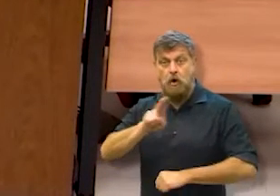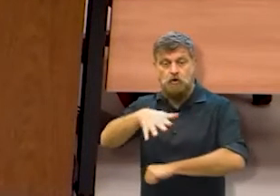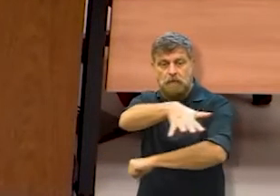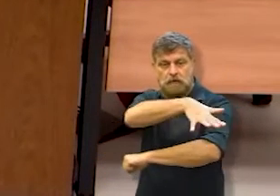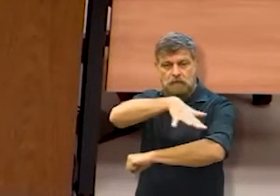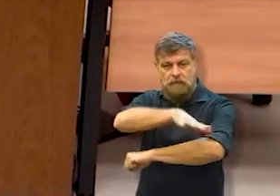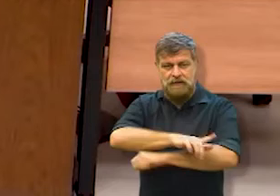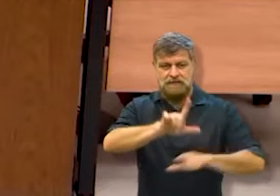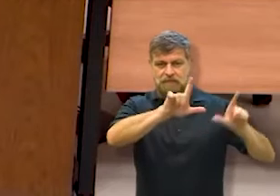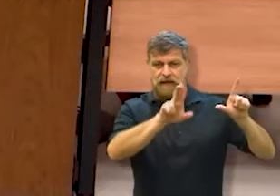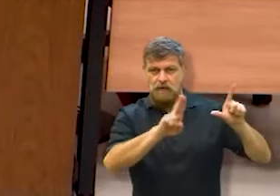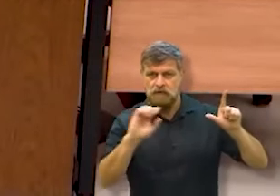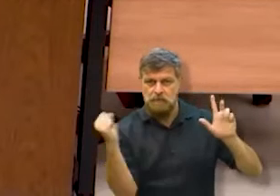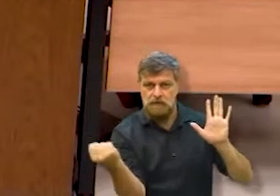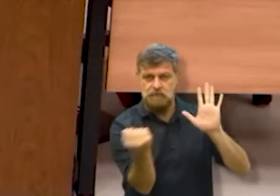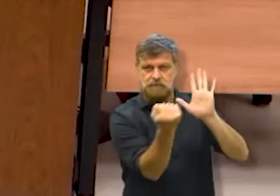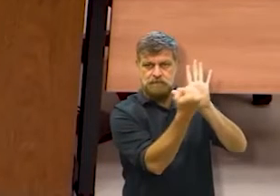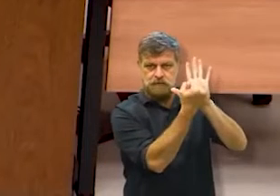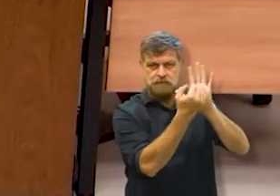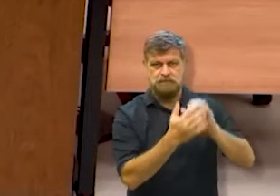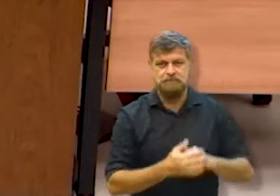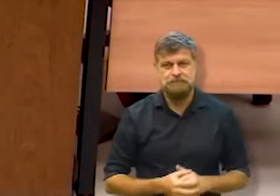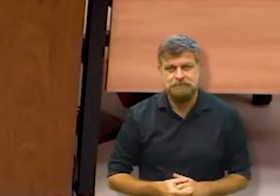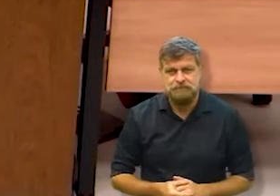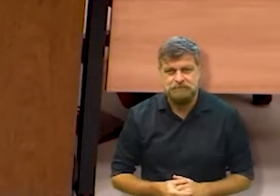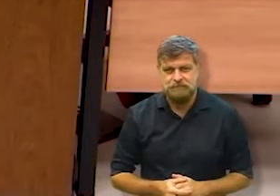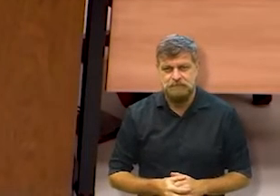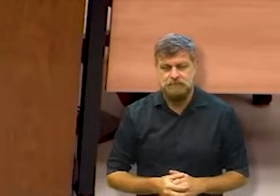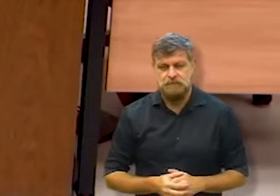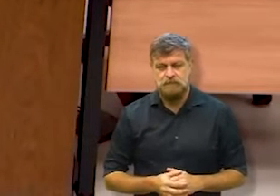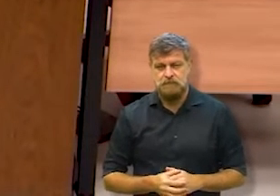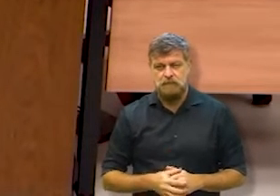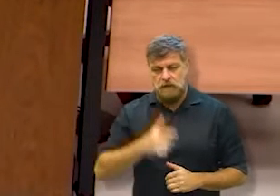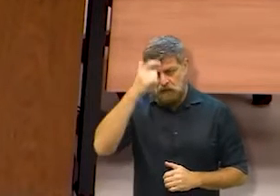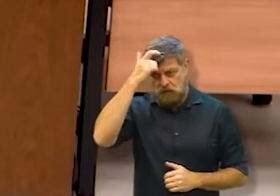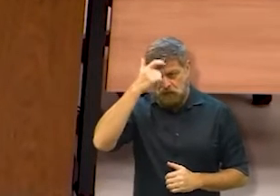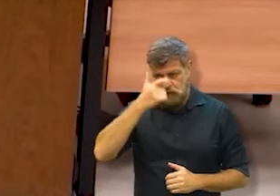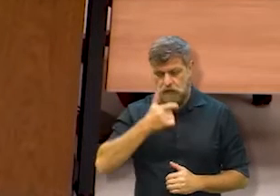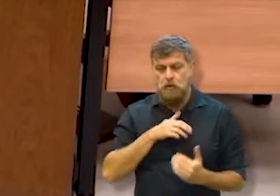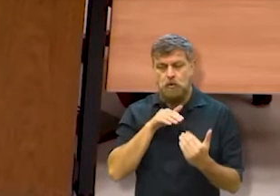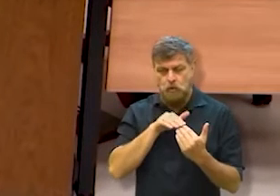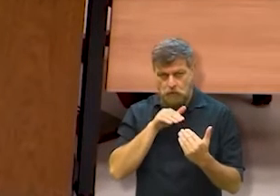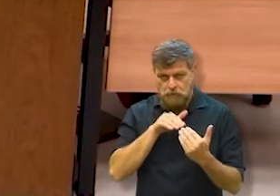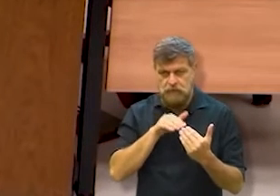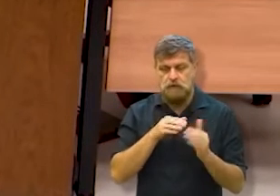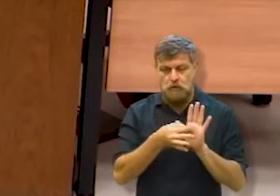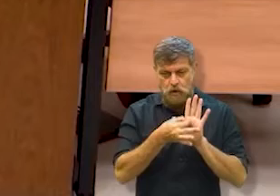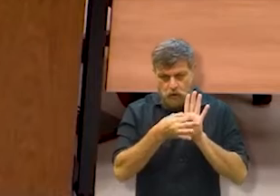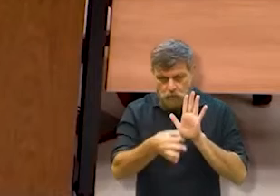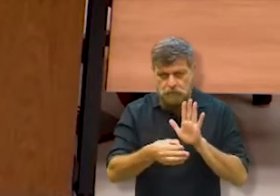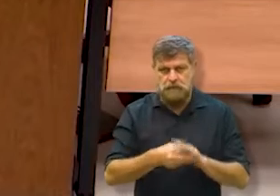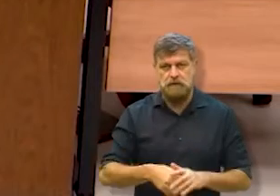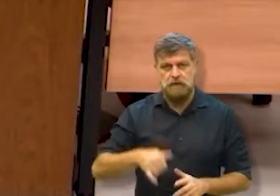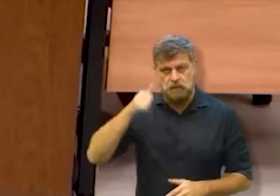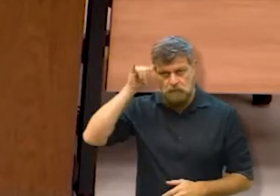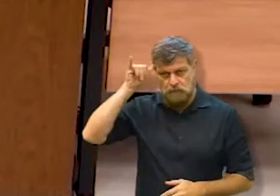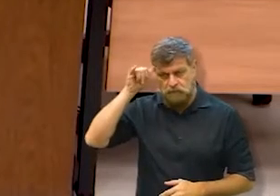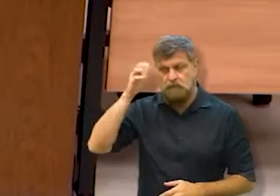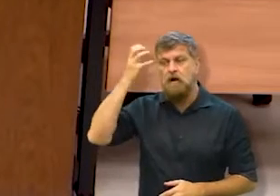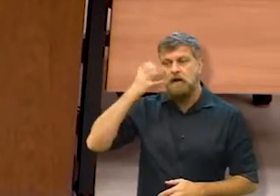denomina Praça José Carlos da Silva Júnior um sistema de recreio do município de Campinas. Eu sigo o voto do